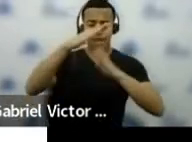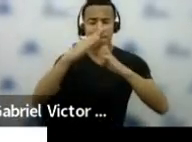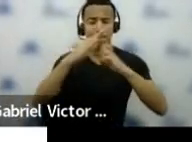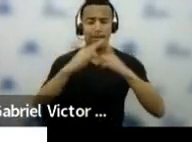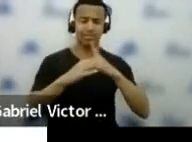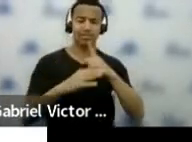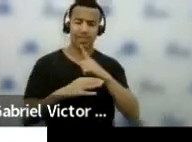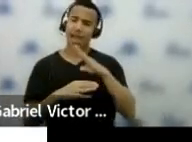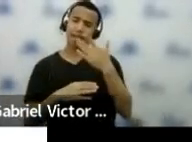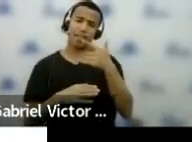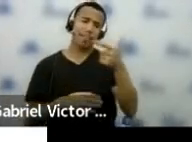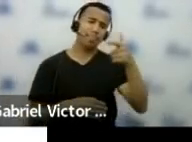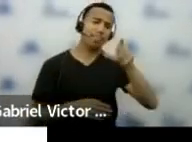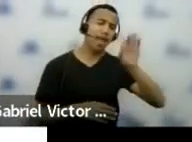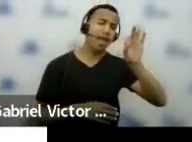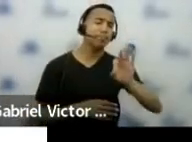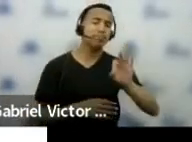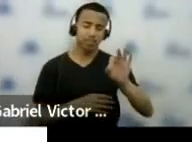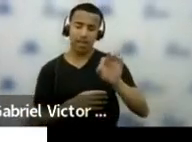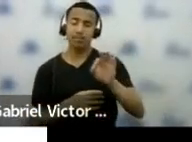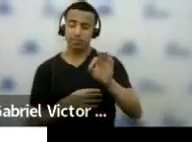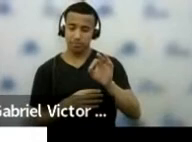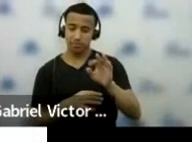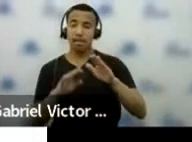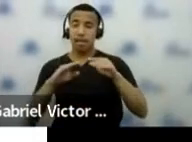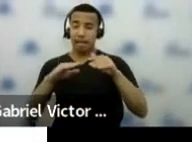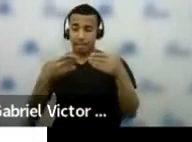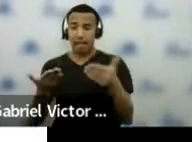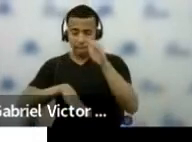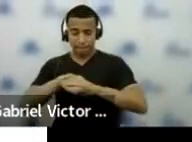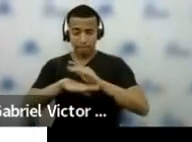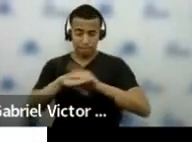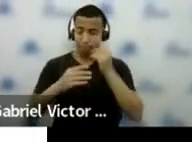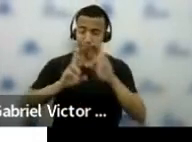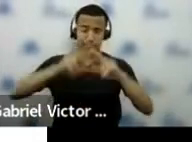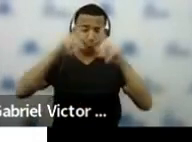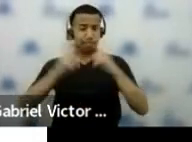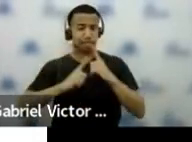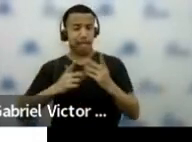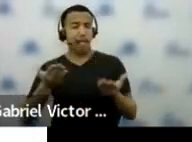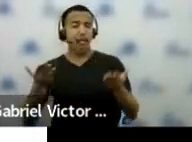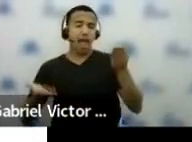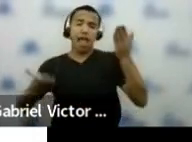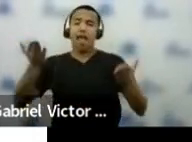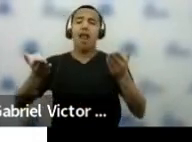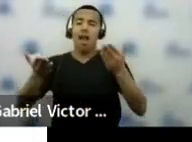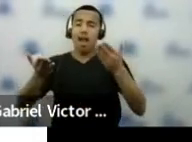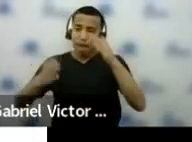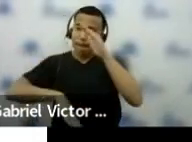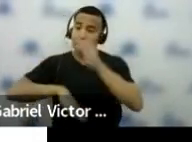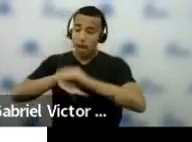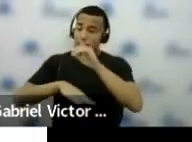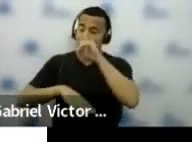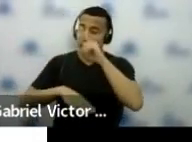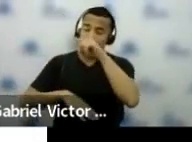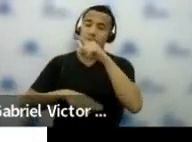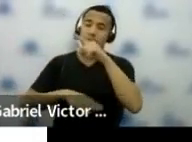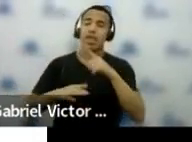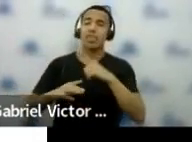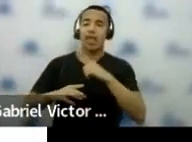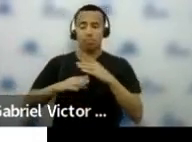aí 10%. Então, para esse tipo de projeto mais disruptivo, de maior risco, a Embrapi entra